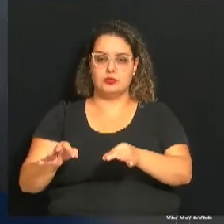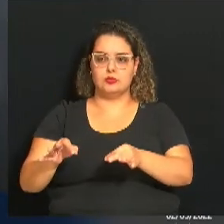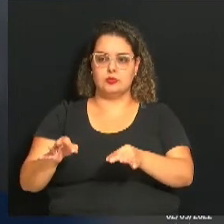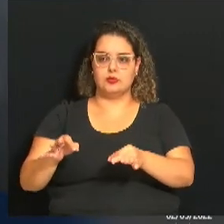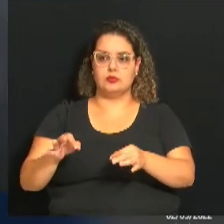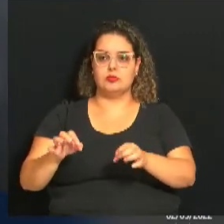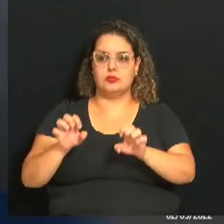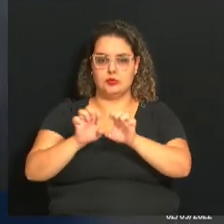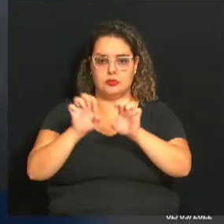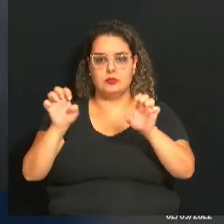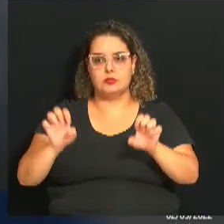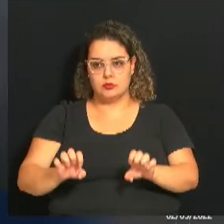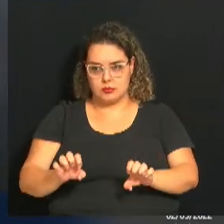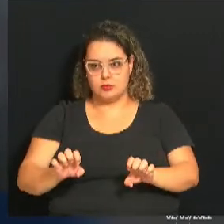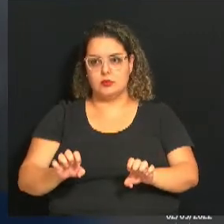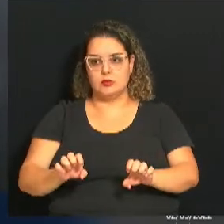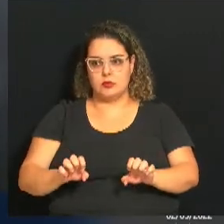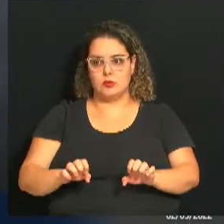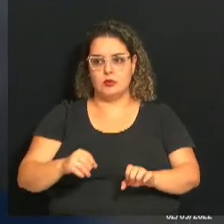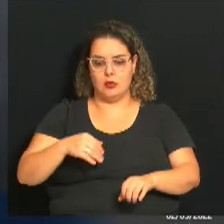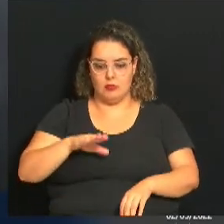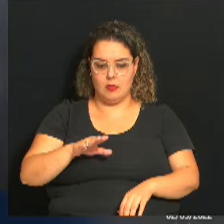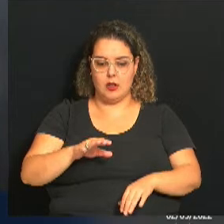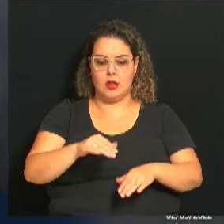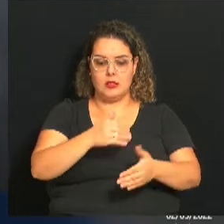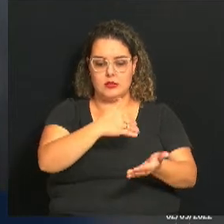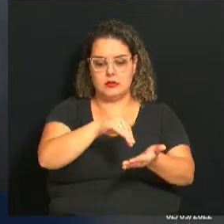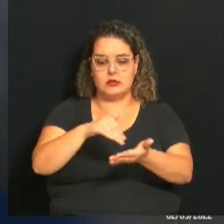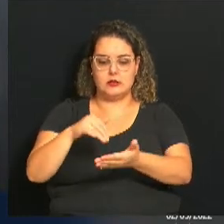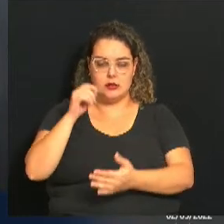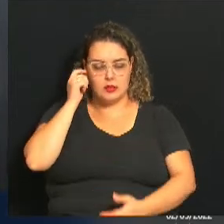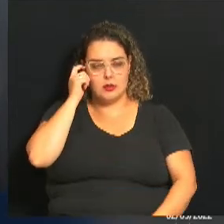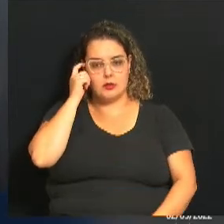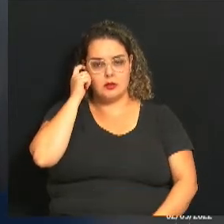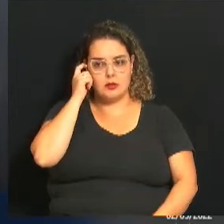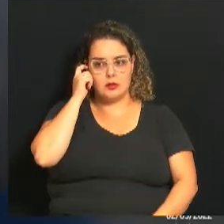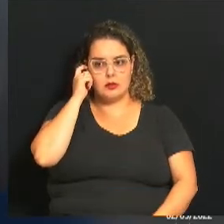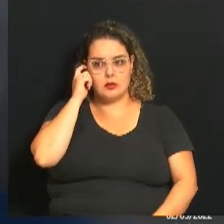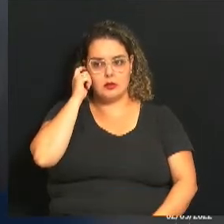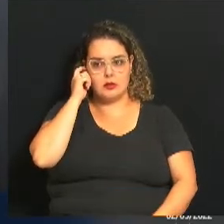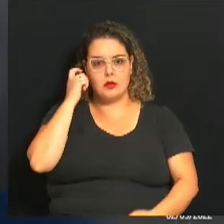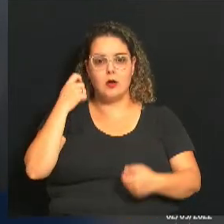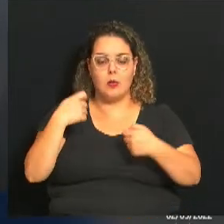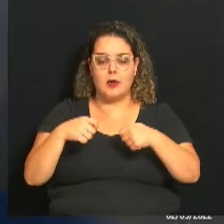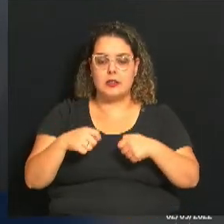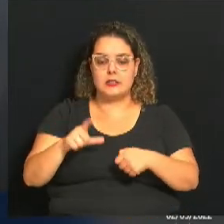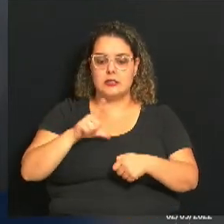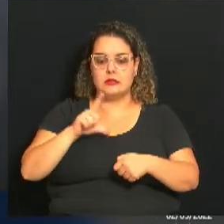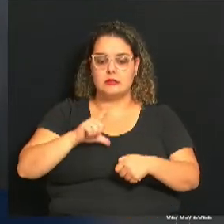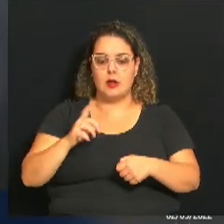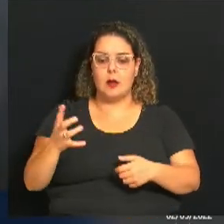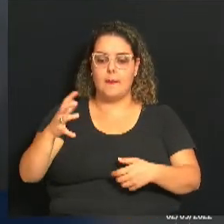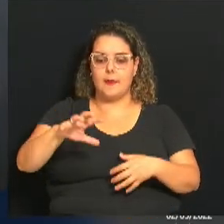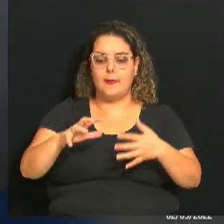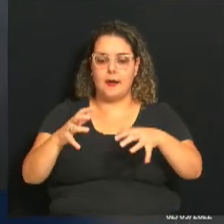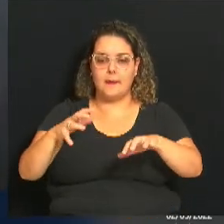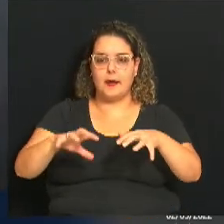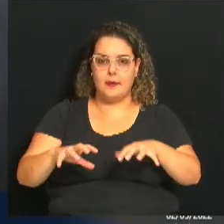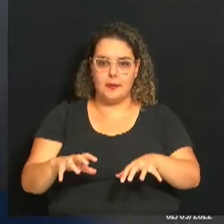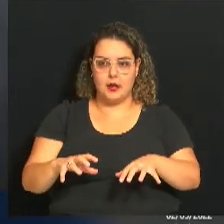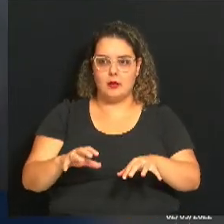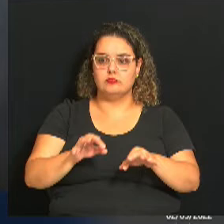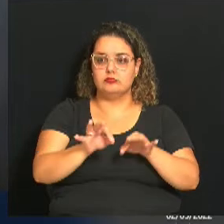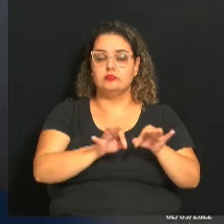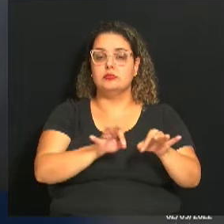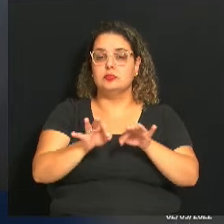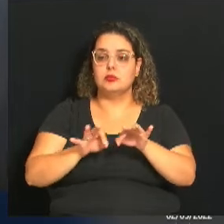estruturas, de interface com as demais secretarias, elas precisam constar nesse plano para que tenha todo um arranjo, né, de